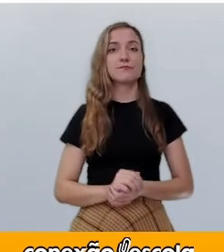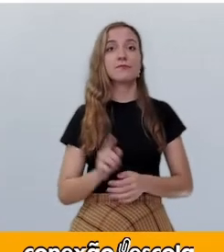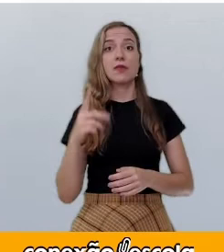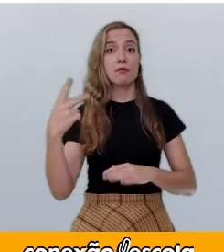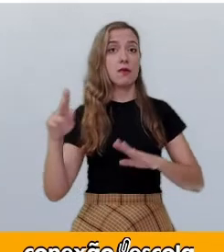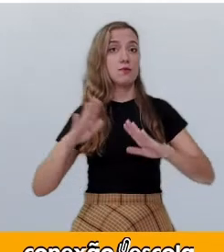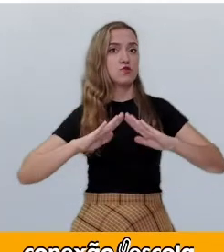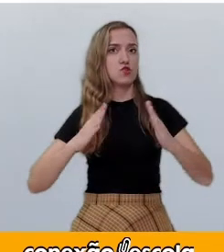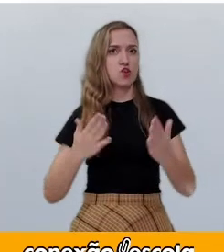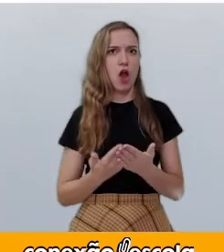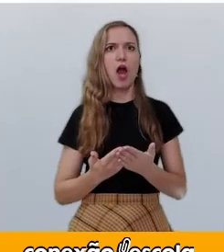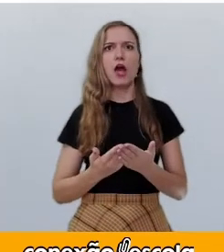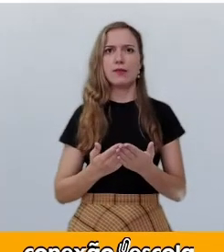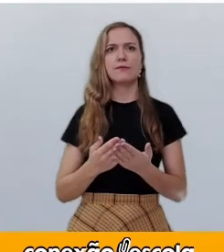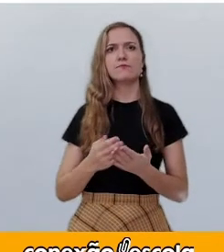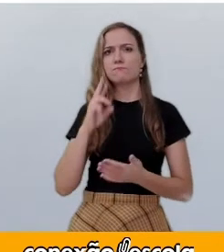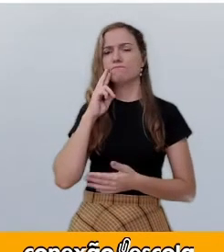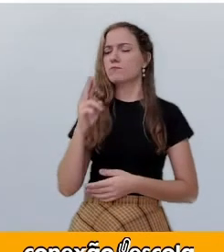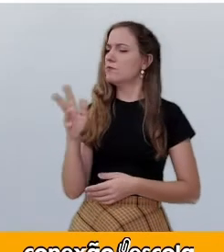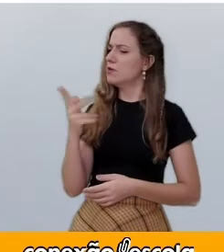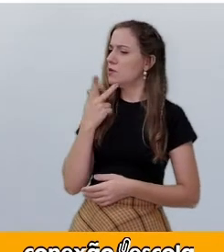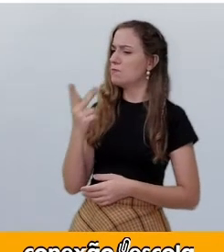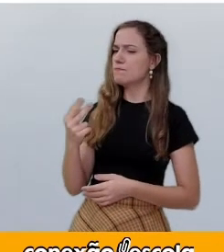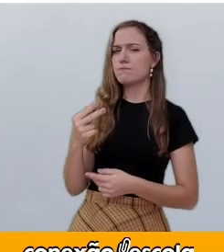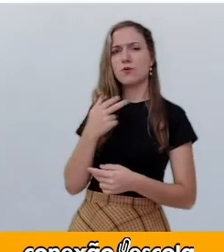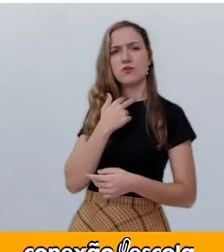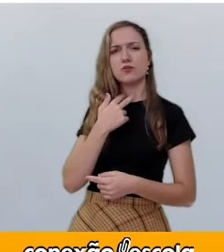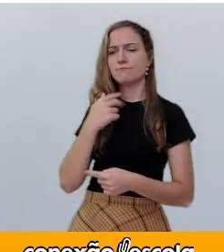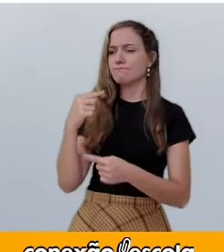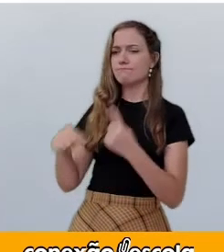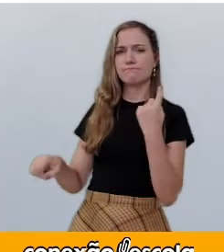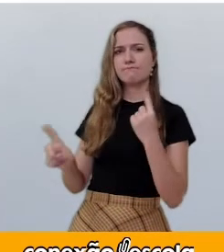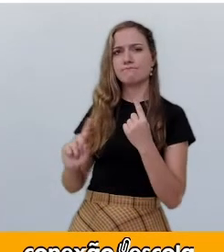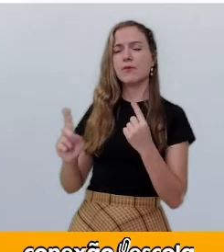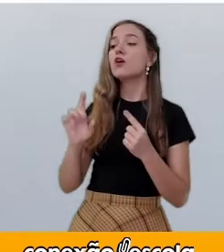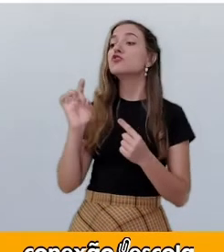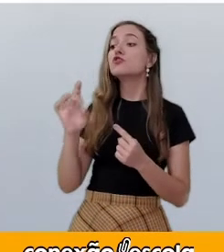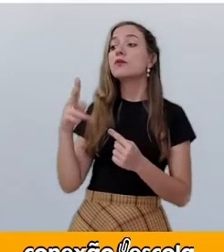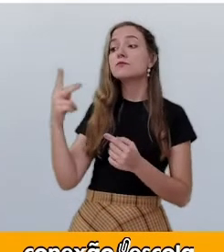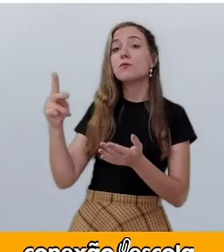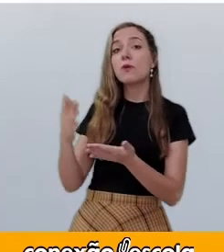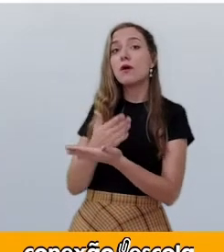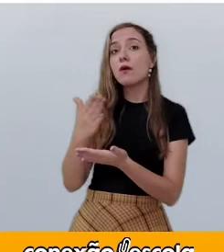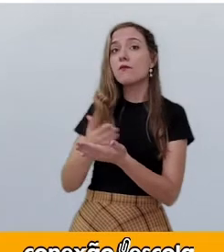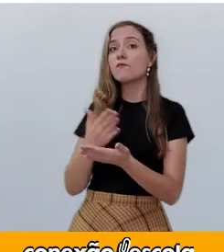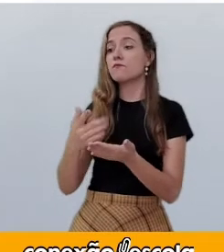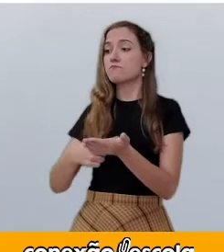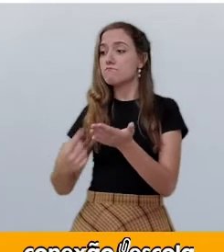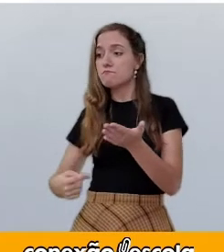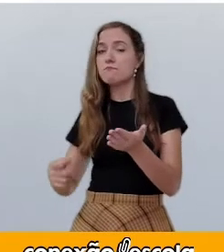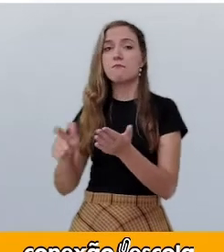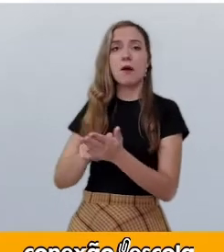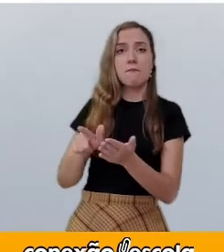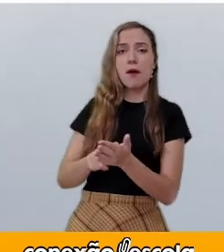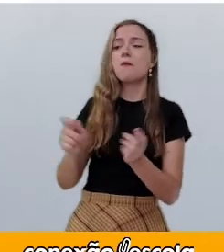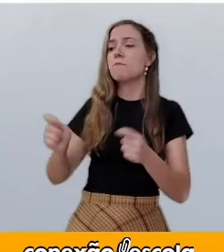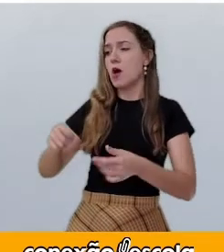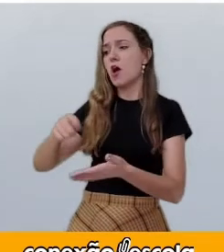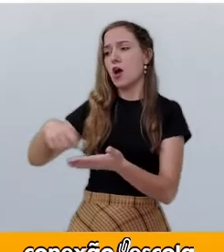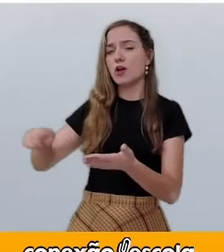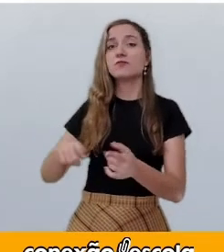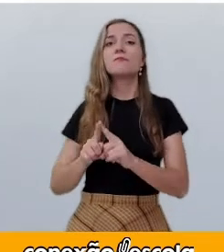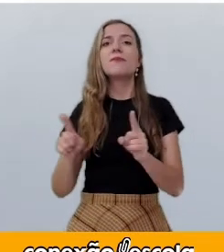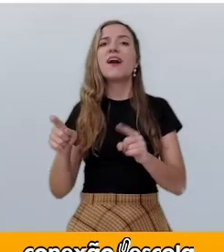logo proibiram de fazer isso podia apenas rabiscar os papéis em sua casa